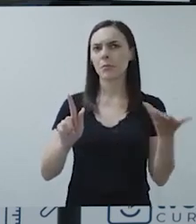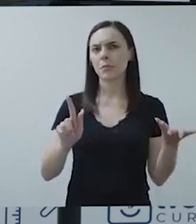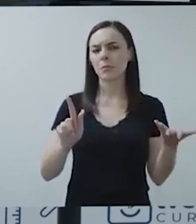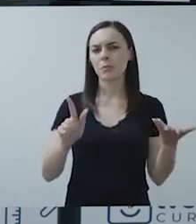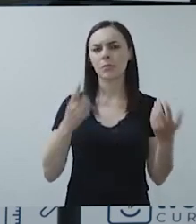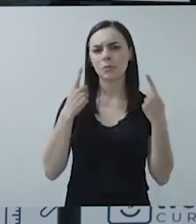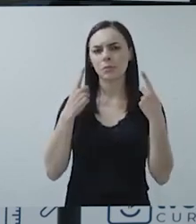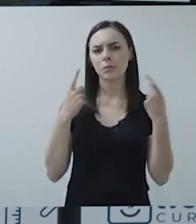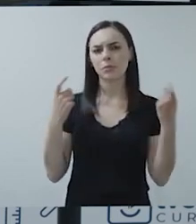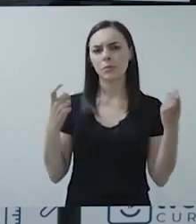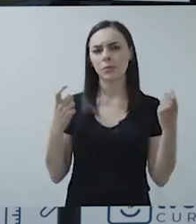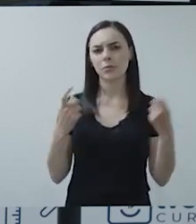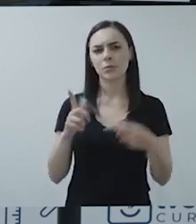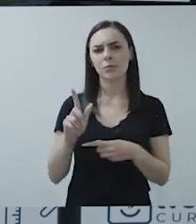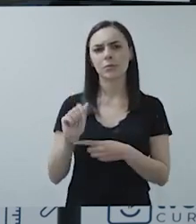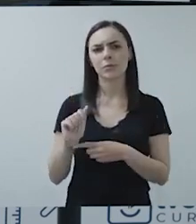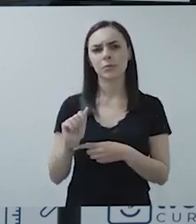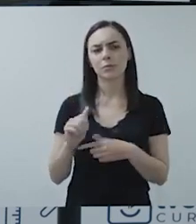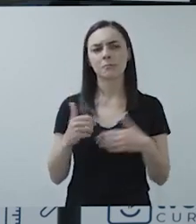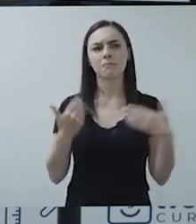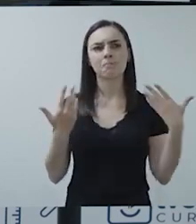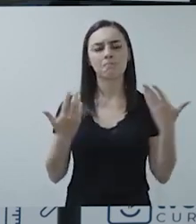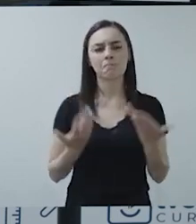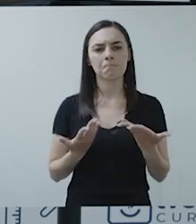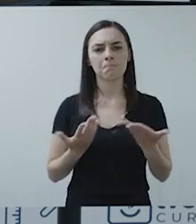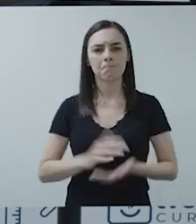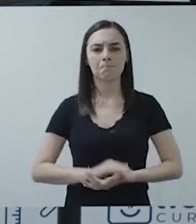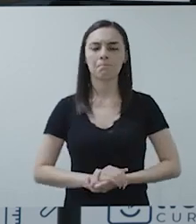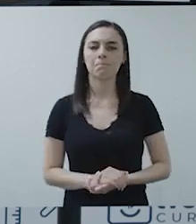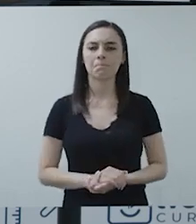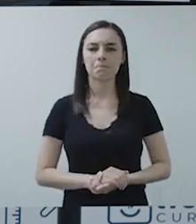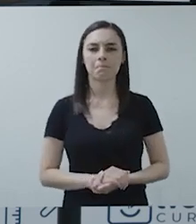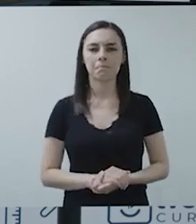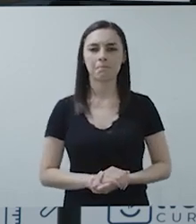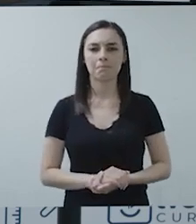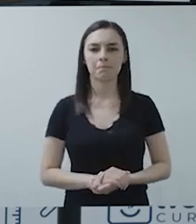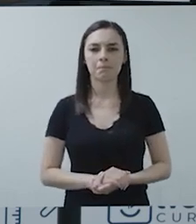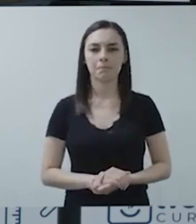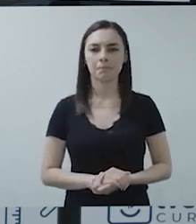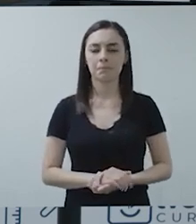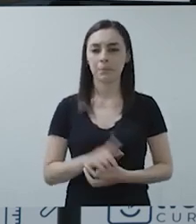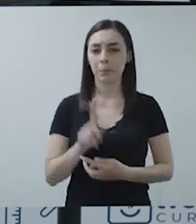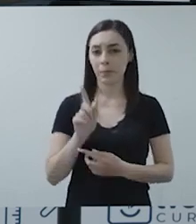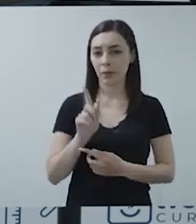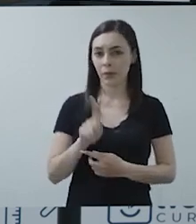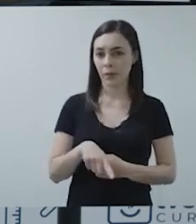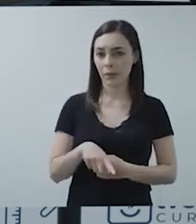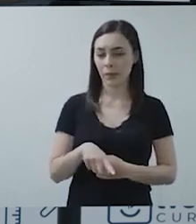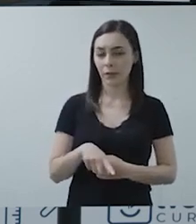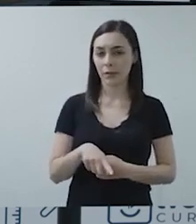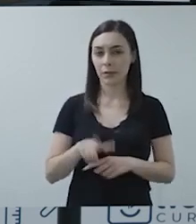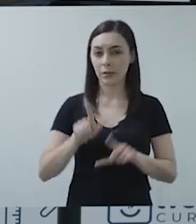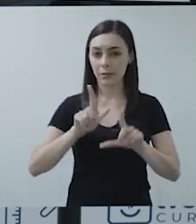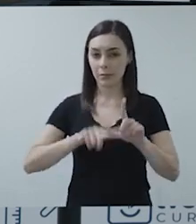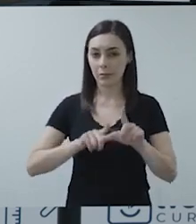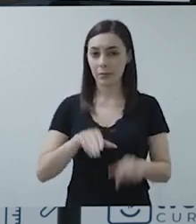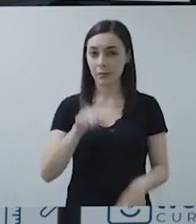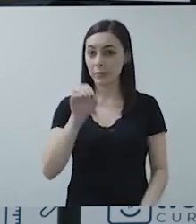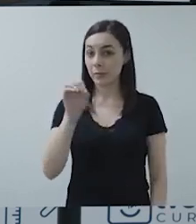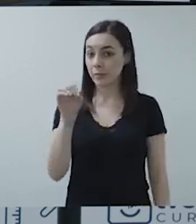tem esse som aí que forma essa sílaba? Ga. Será que é a letra